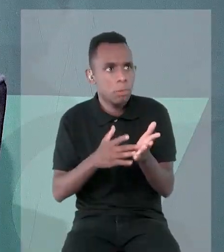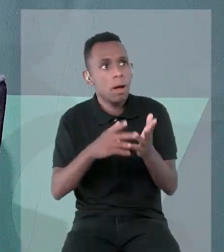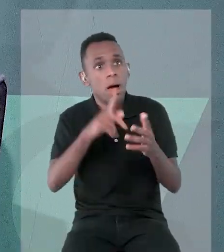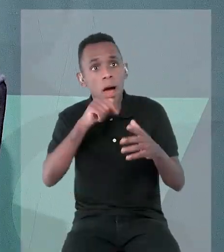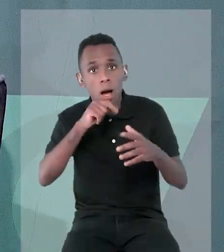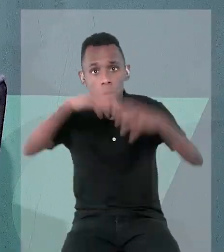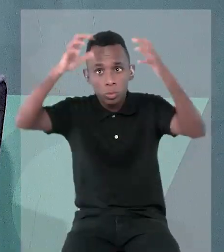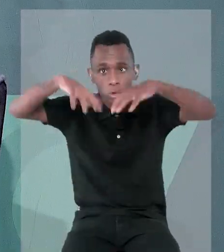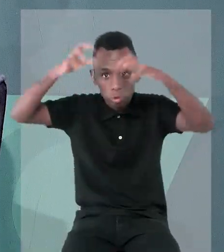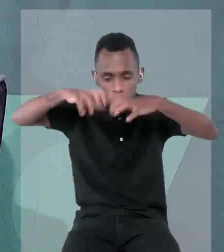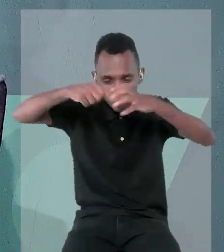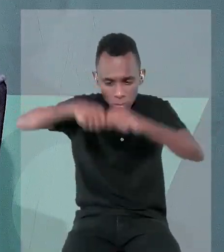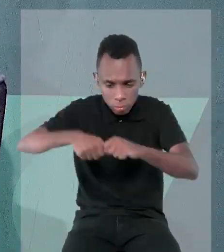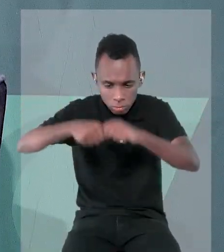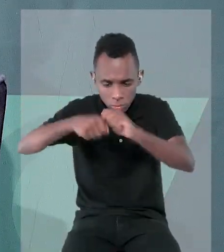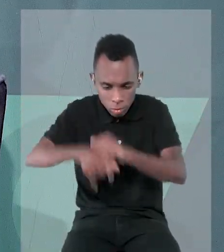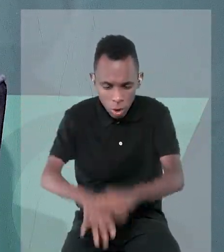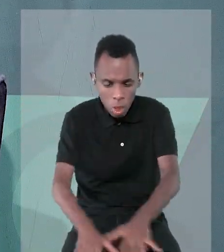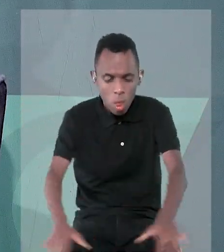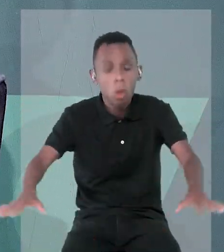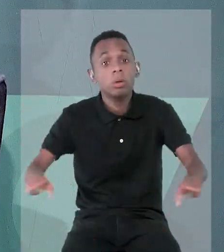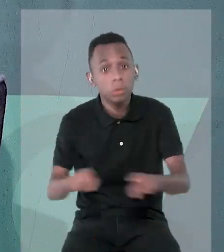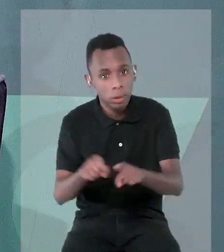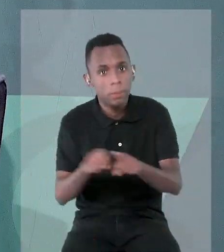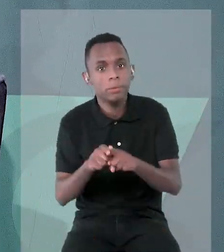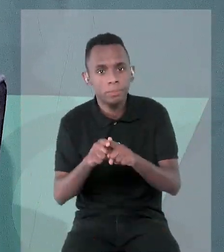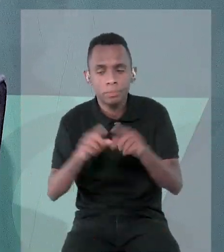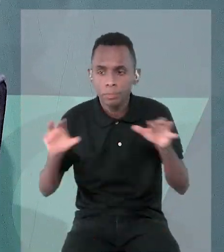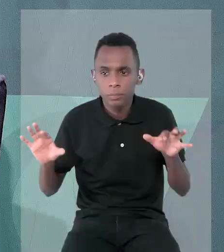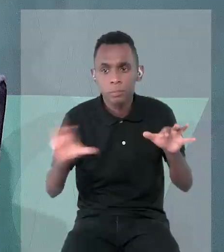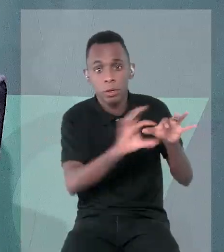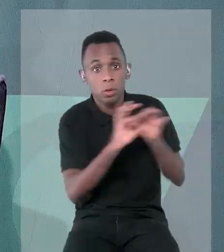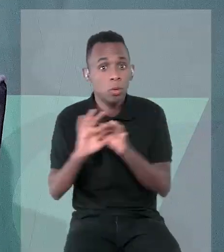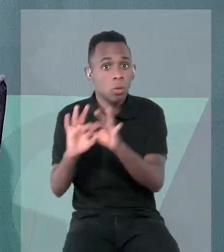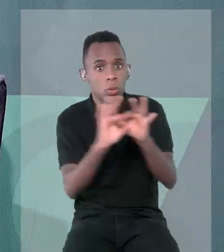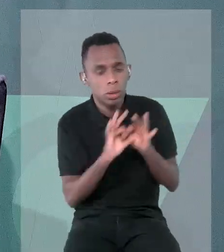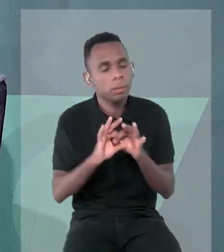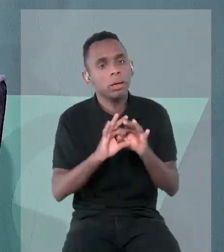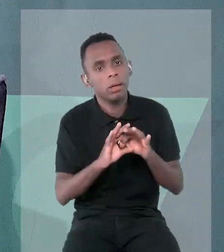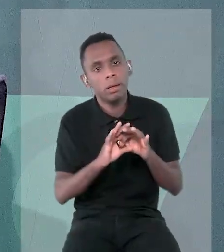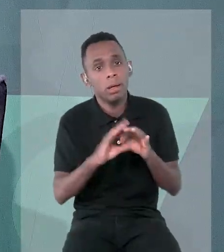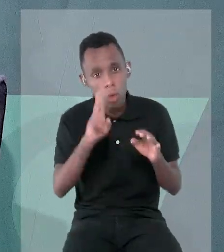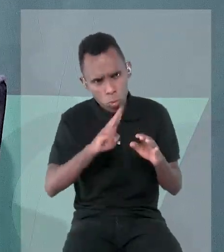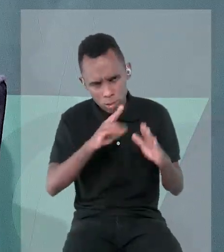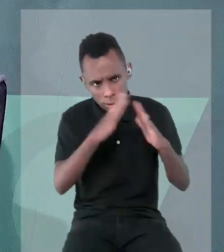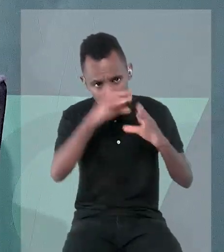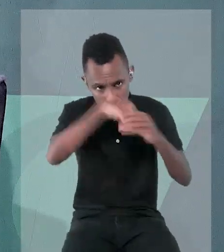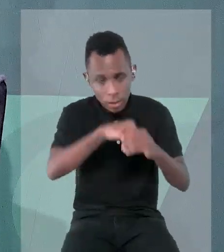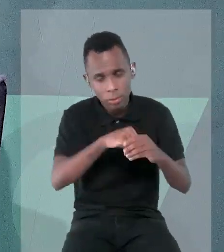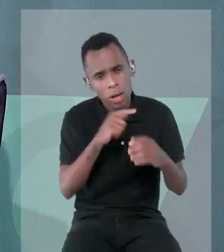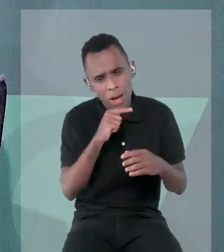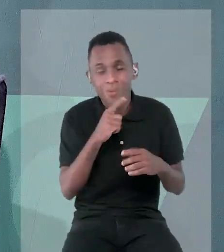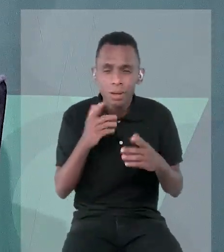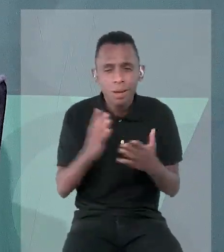para que ela penetre no lençol freático, e para limpar o lençol freático, conectar as águas usadas da casa, pequena estação de tratamento de águas usadas.